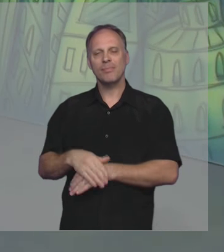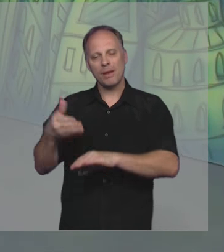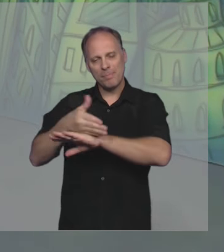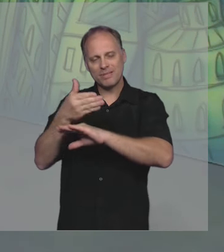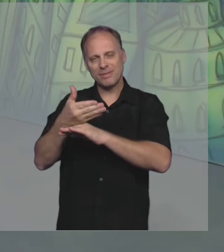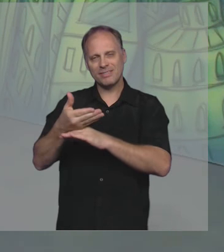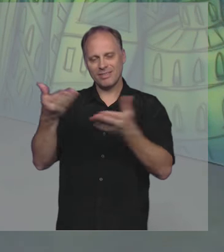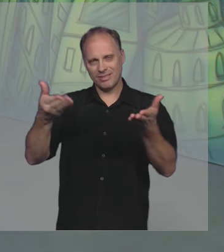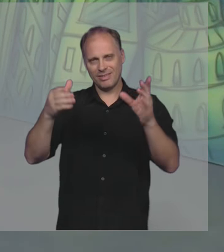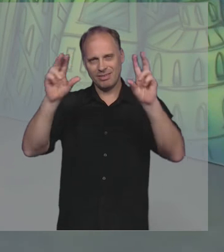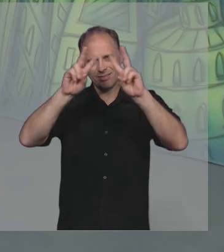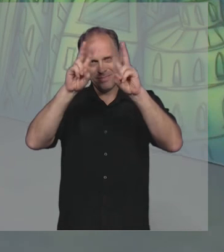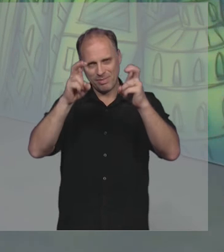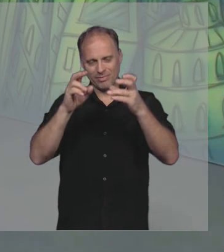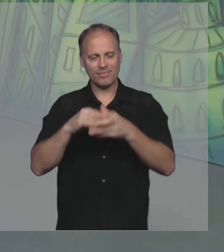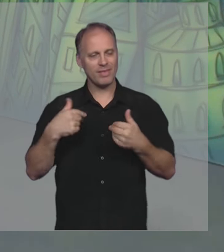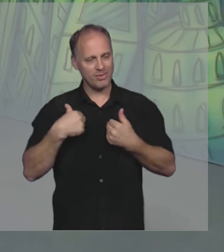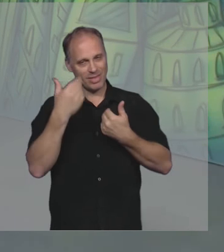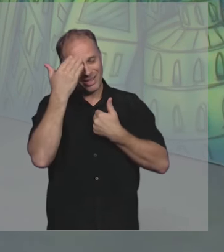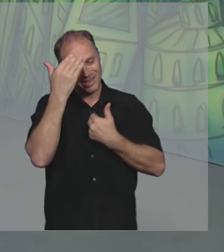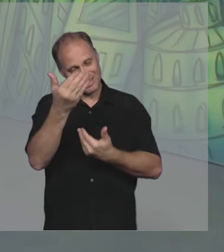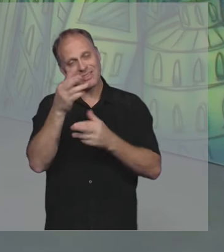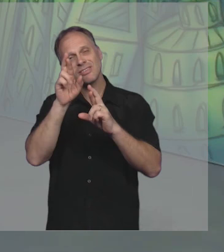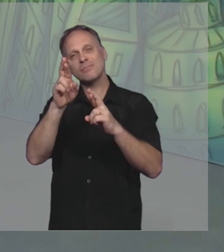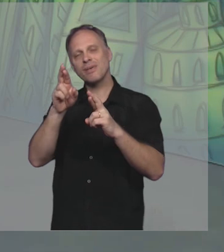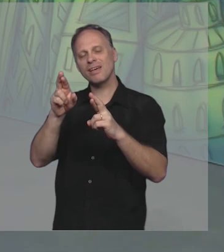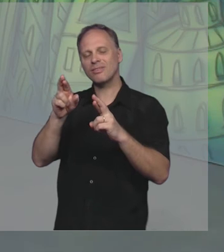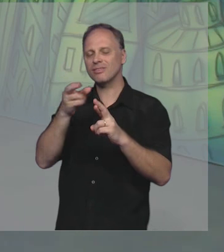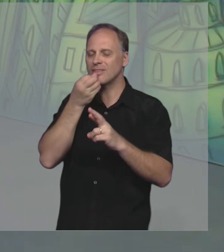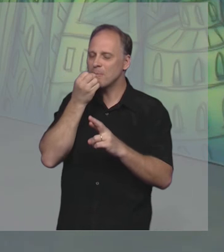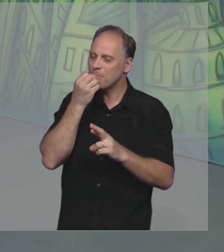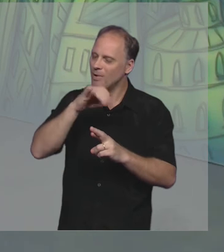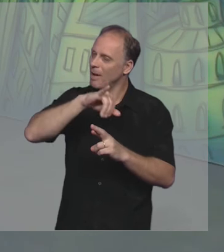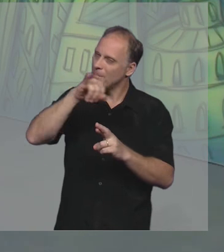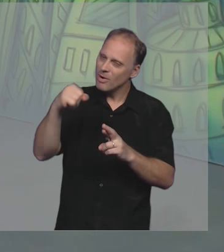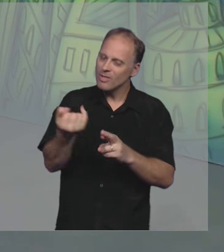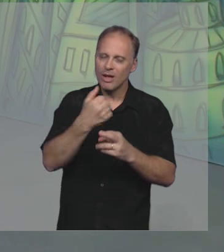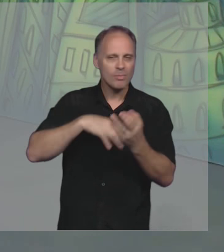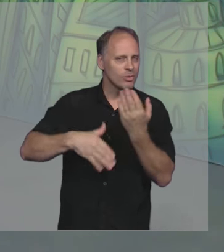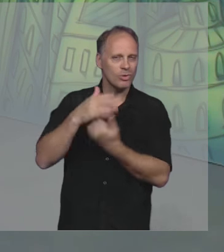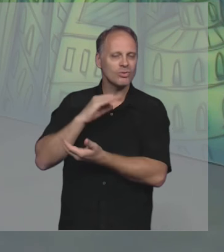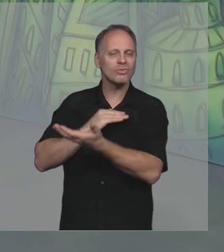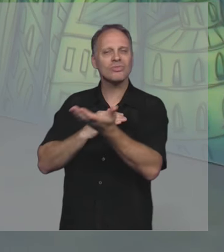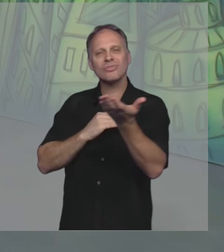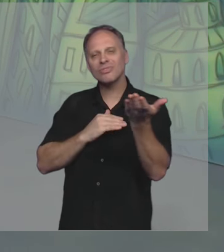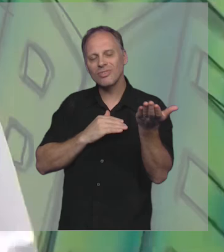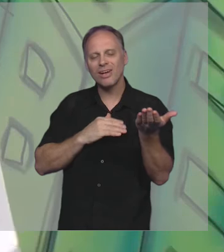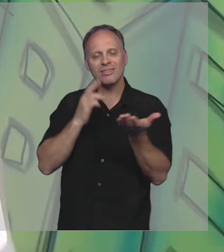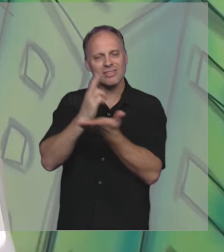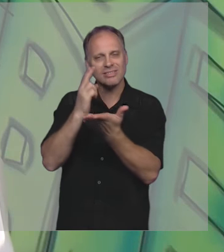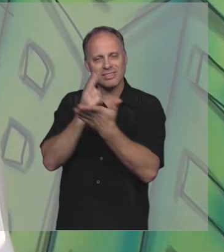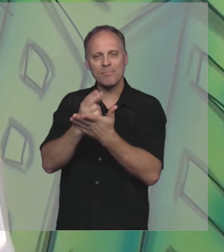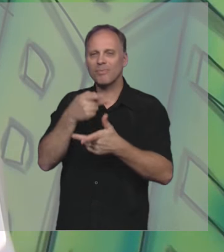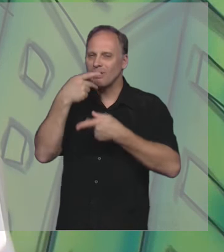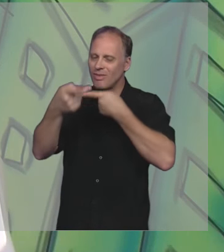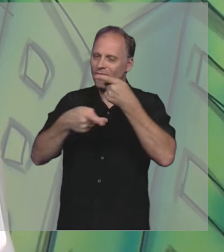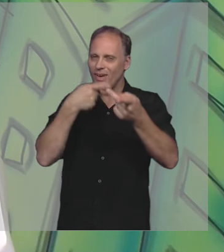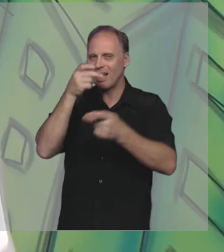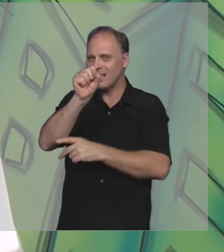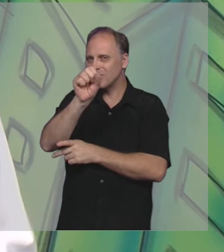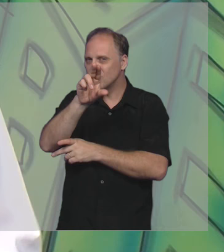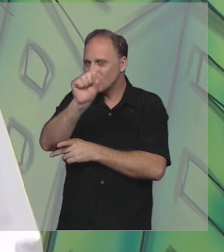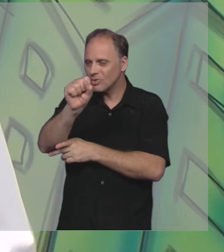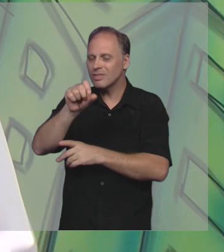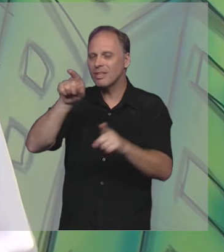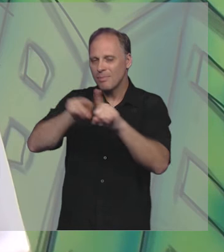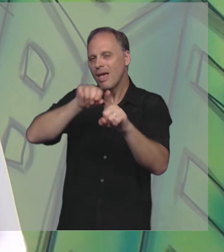pela participação no programa. Eu que agradeço, espero que tenha sido proveitoso para todos nós e a gente sempre, quando a gente fala sobre o